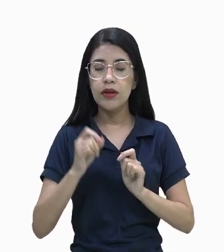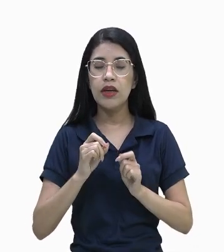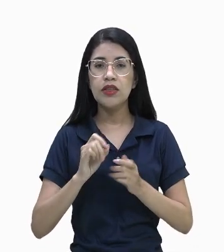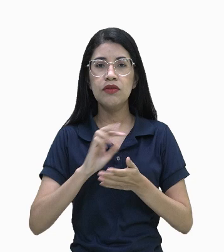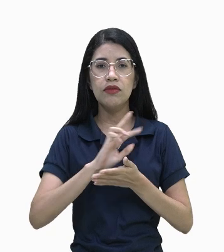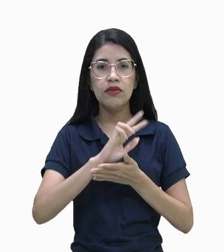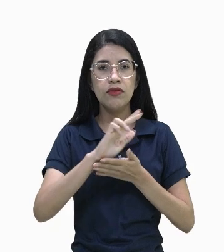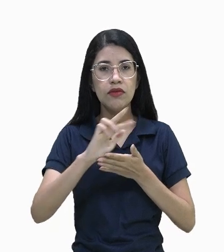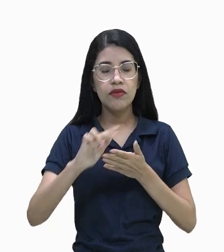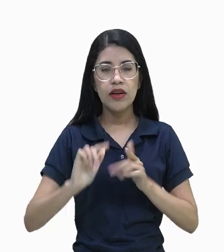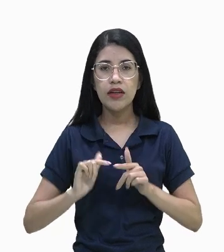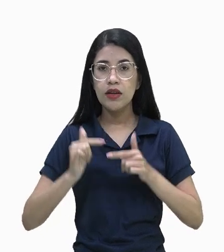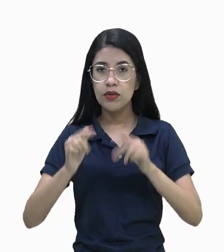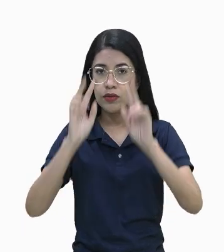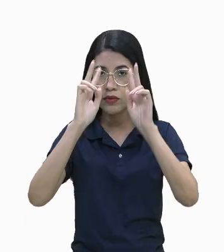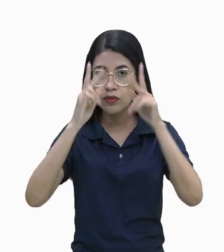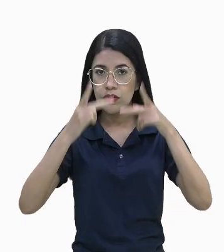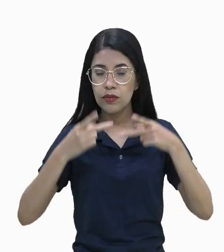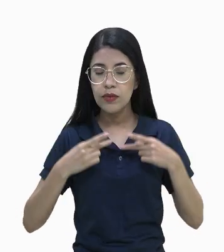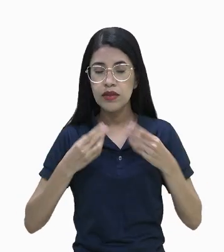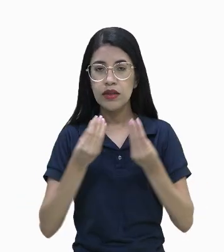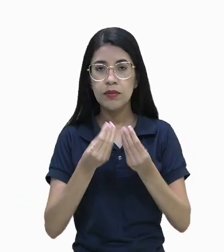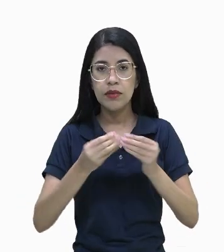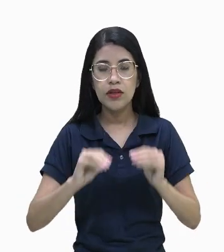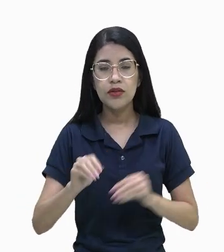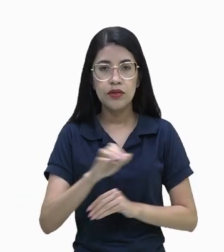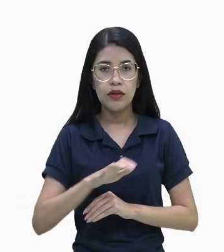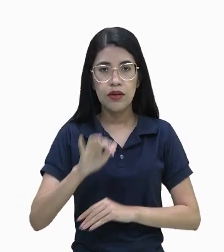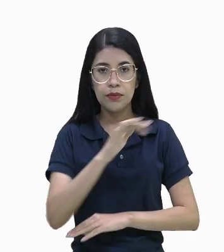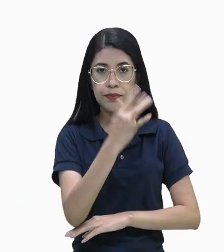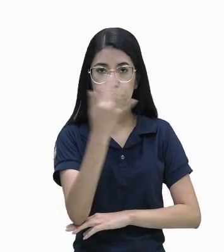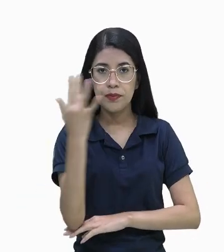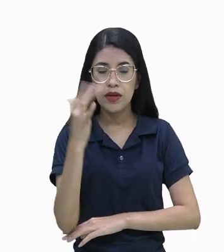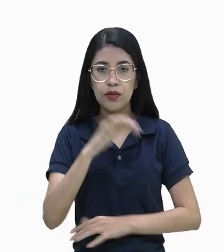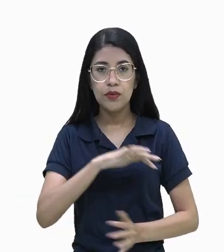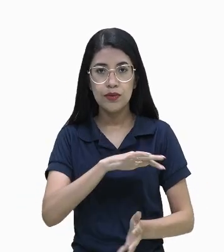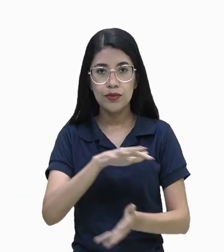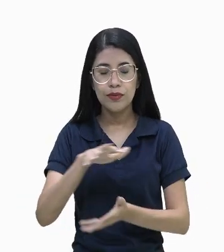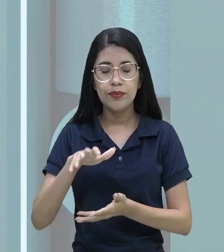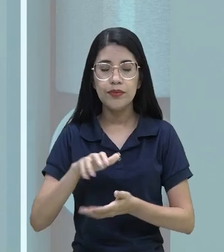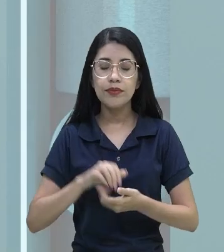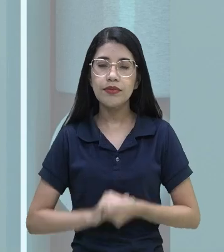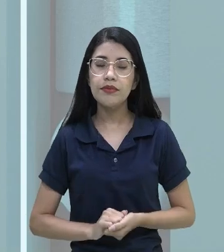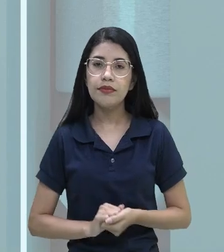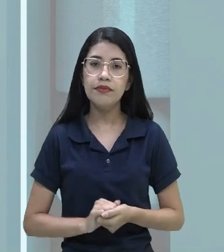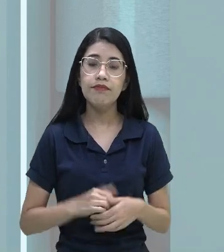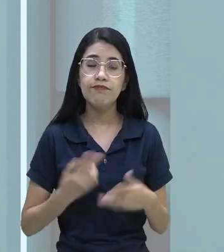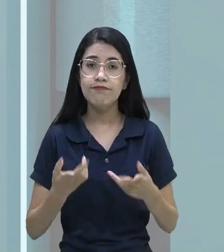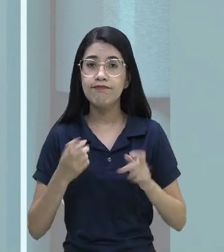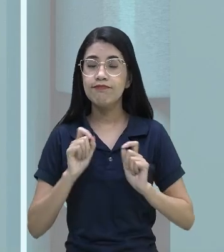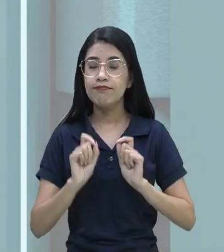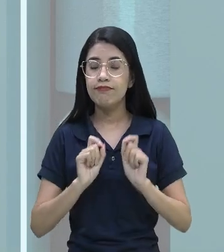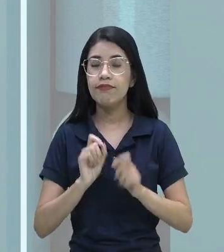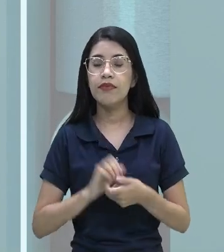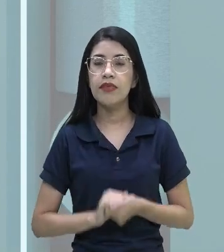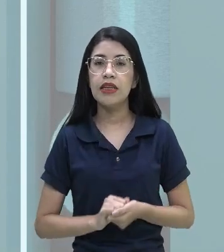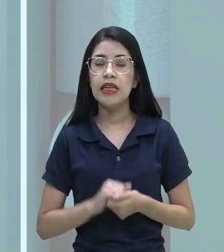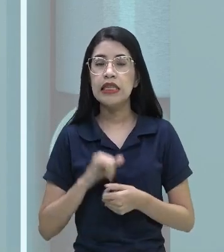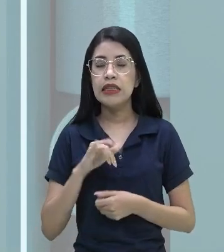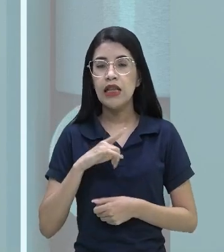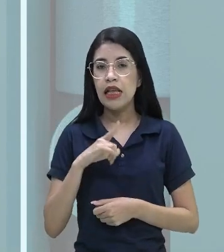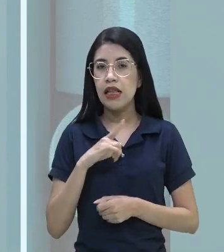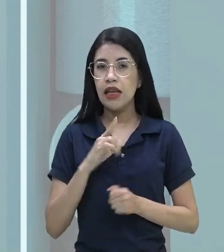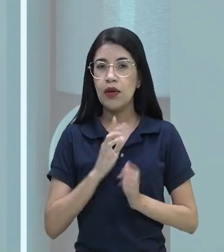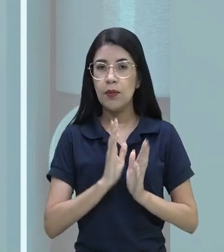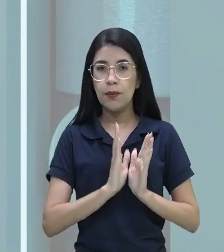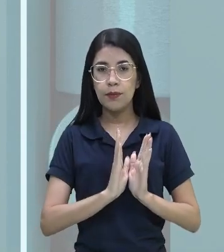de ações humanas danosas ao meio ambiente em escala global. Então, percebam que, se eu estou nesse processo